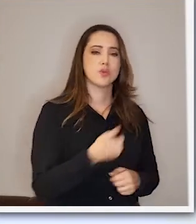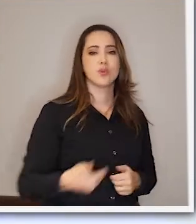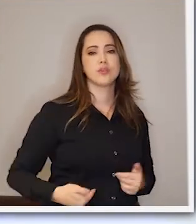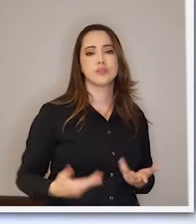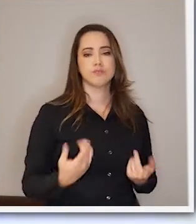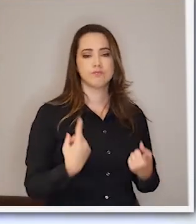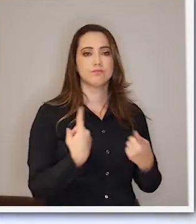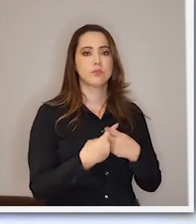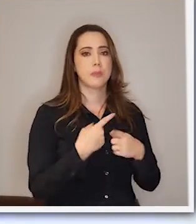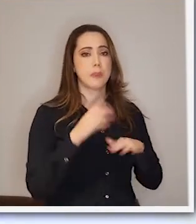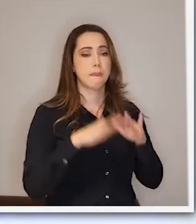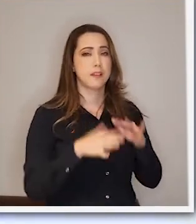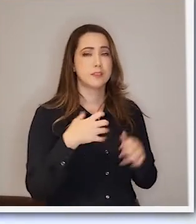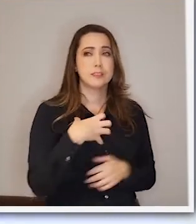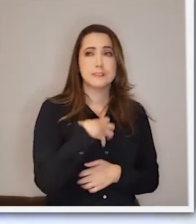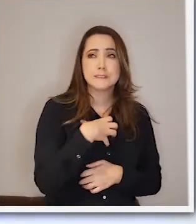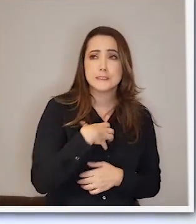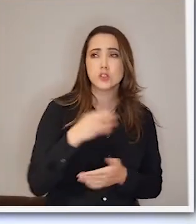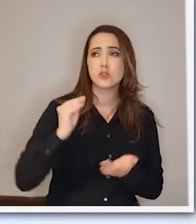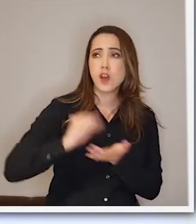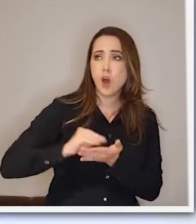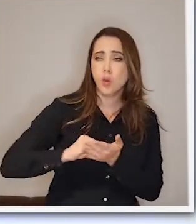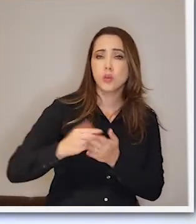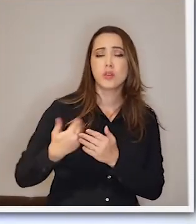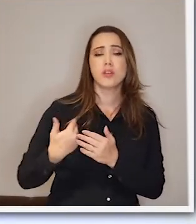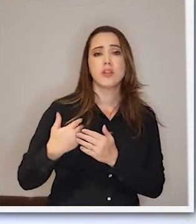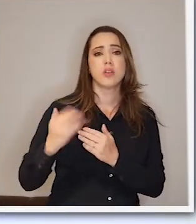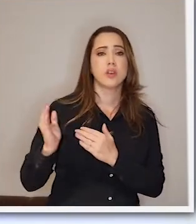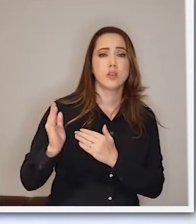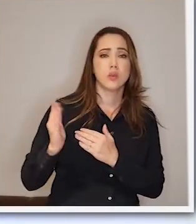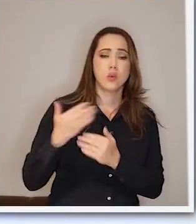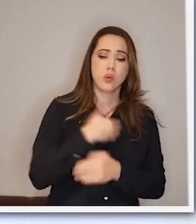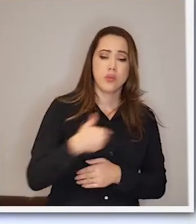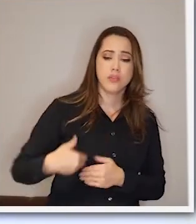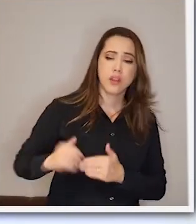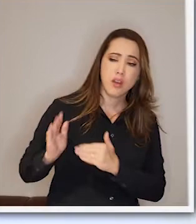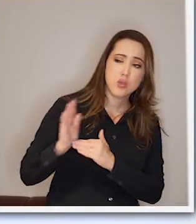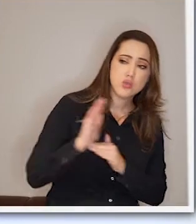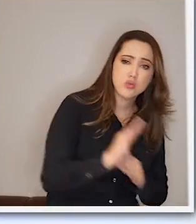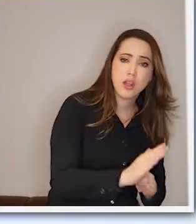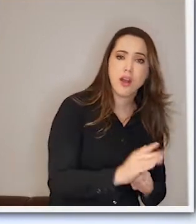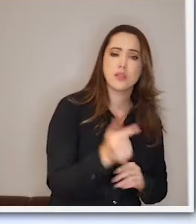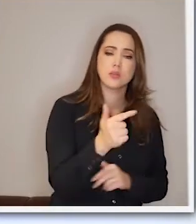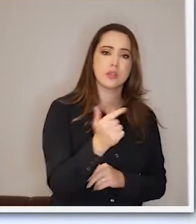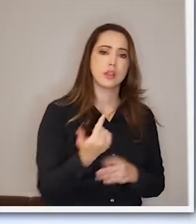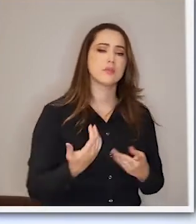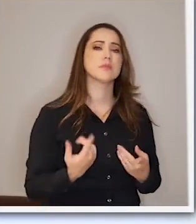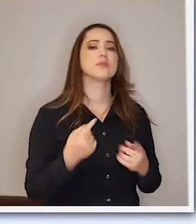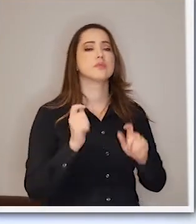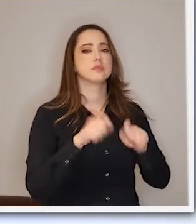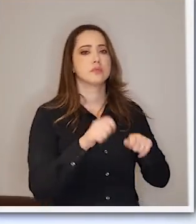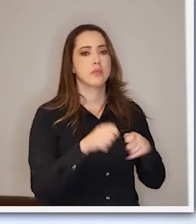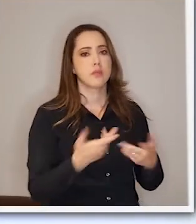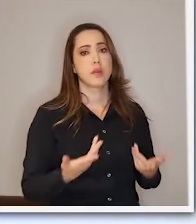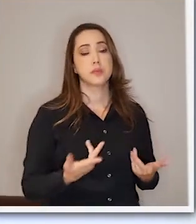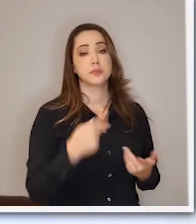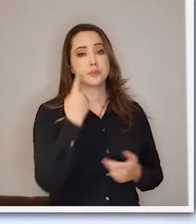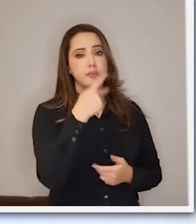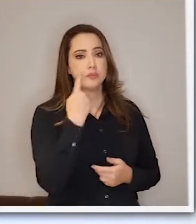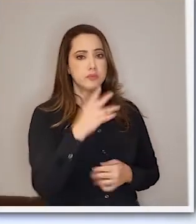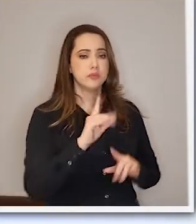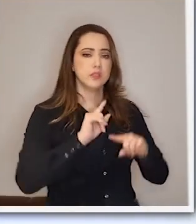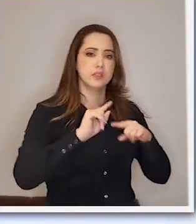muitas delas sofrem com a ausência do Estado também, porque não tem recursos do Estado, não tem a presença do Estado para contribuir com essas entidades